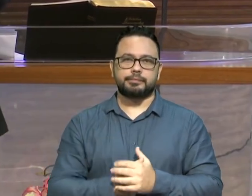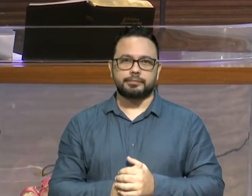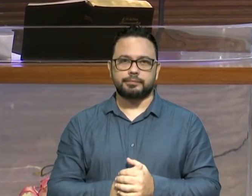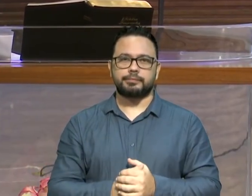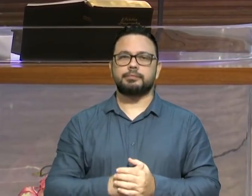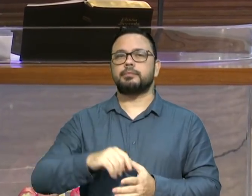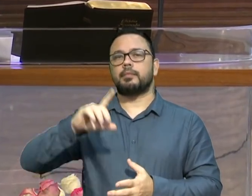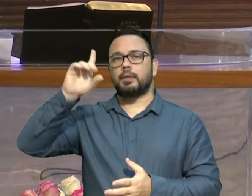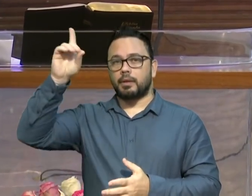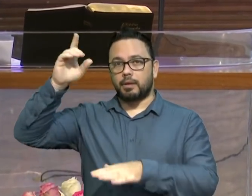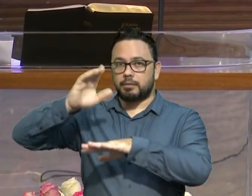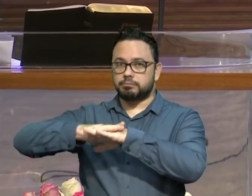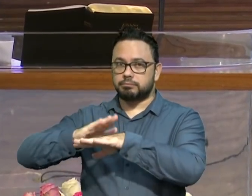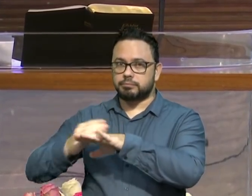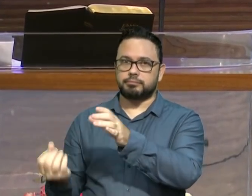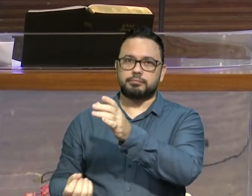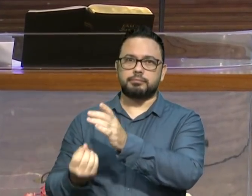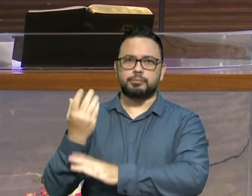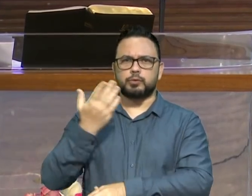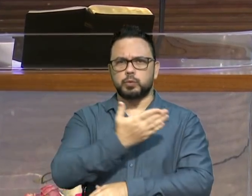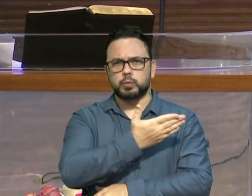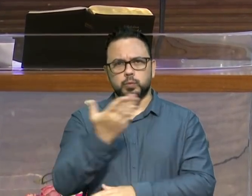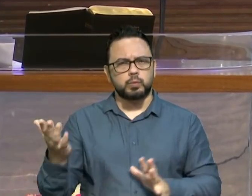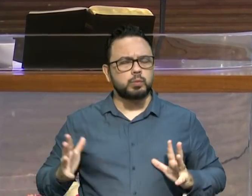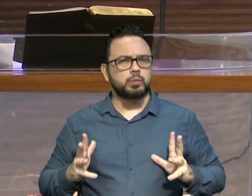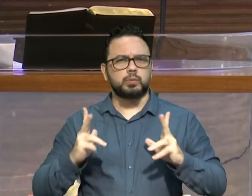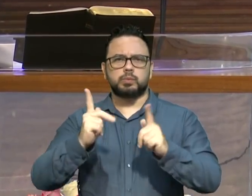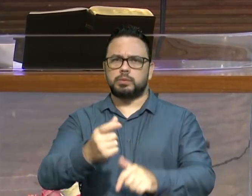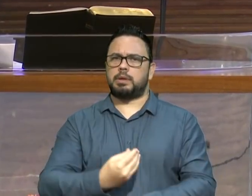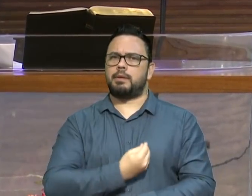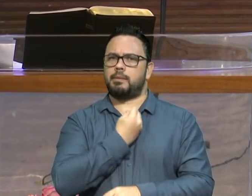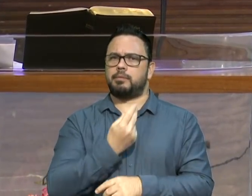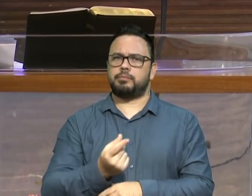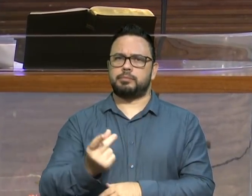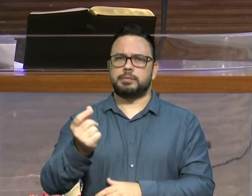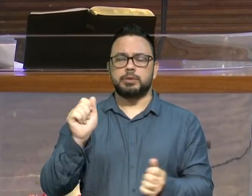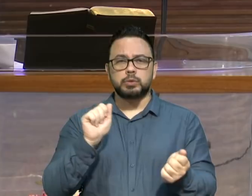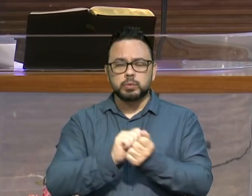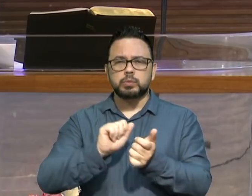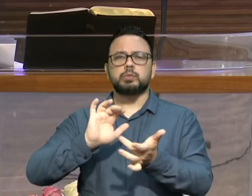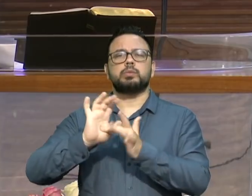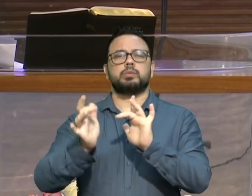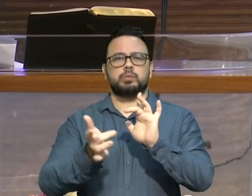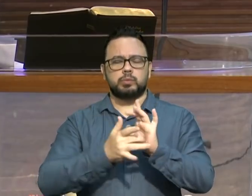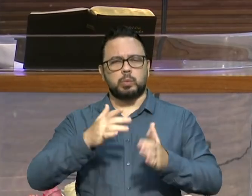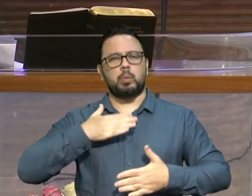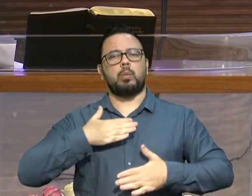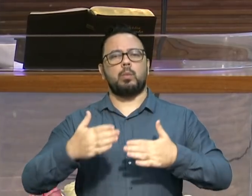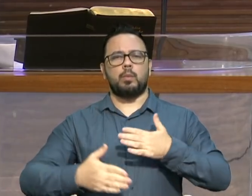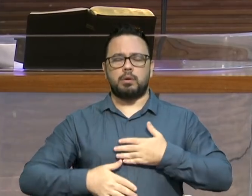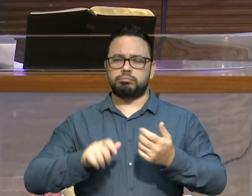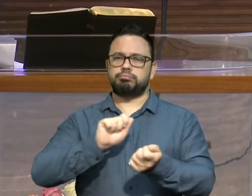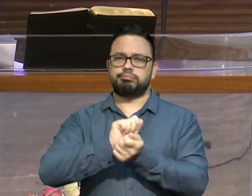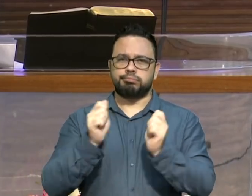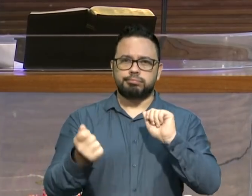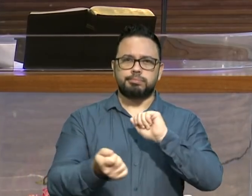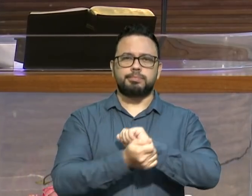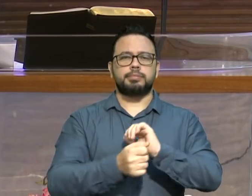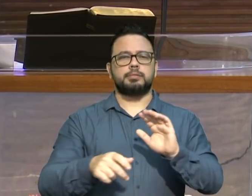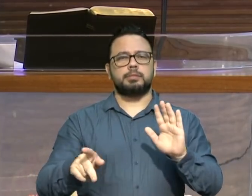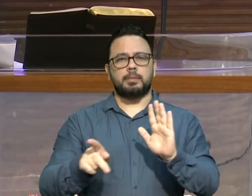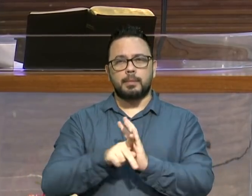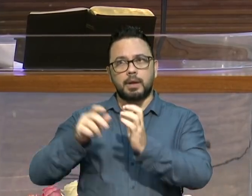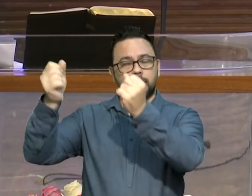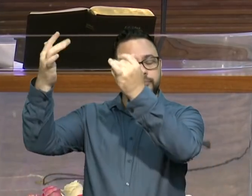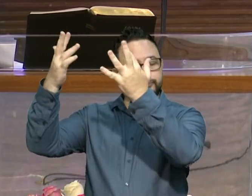Deus nos criou para sermos Imortais e em Jesus seremos imortalizados por ocasião da glorificação